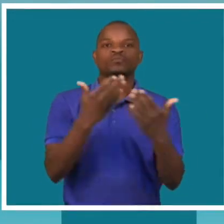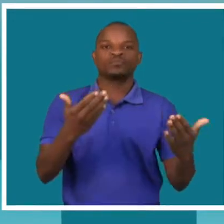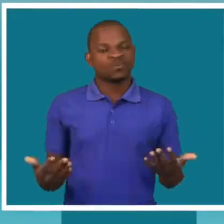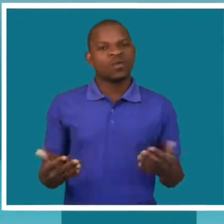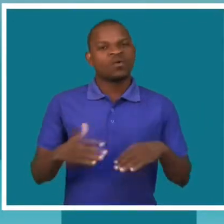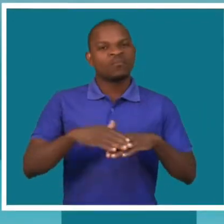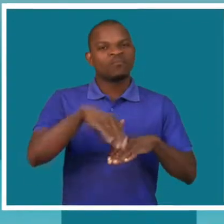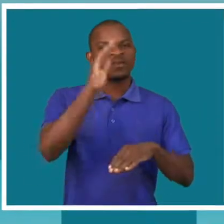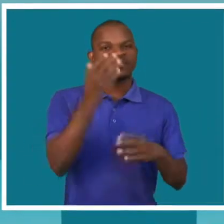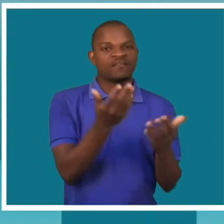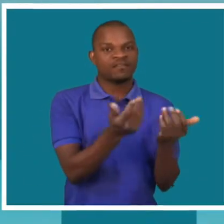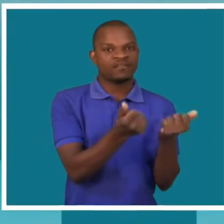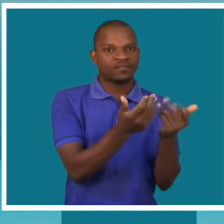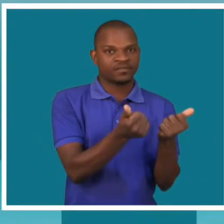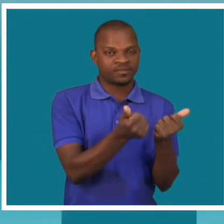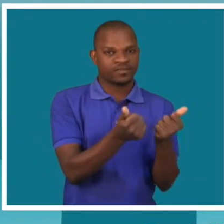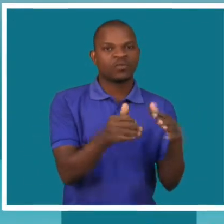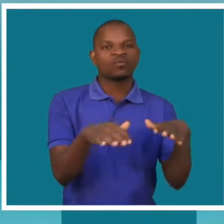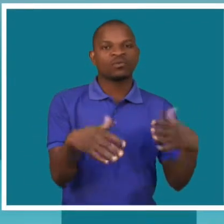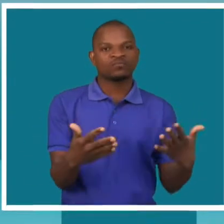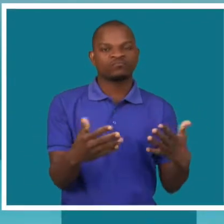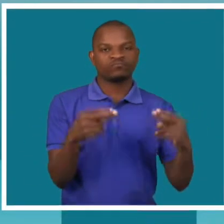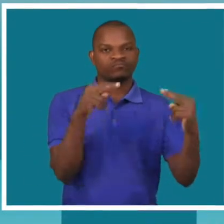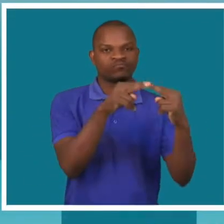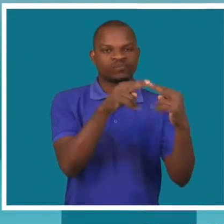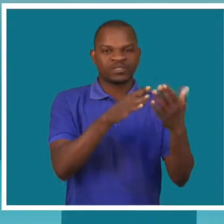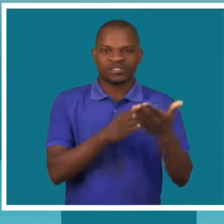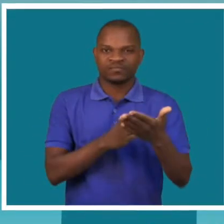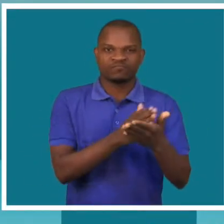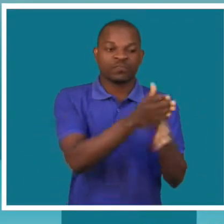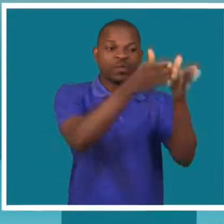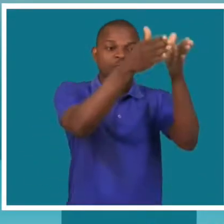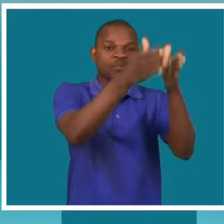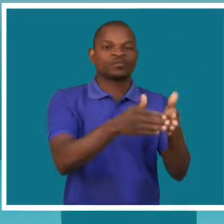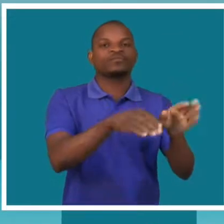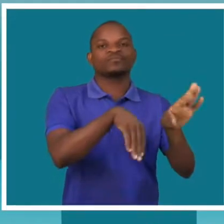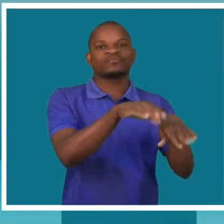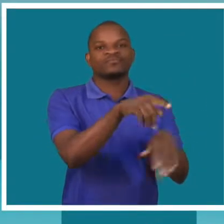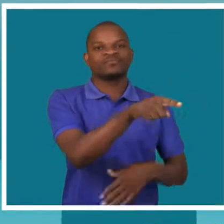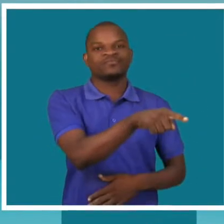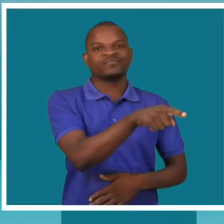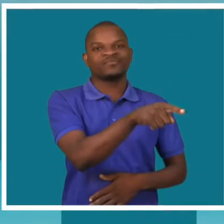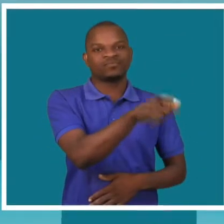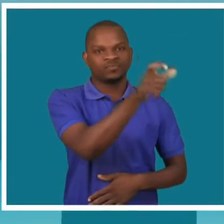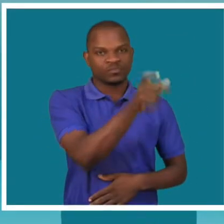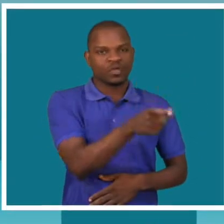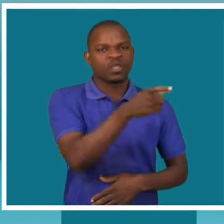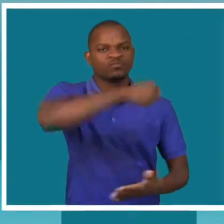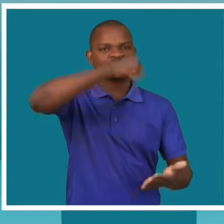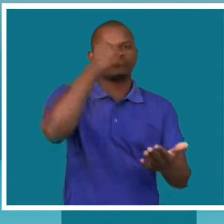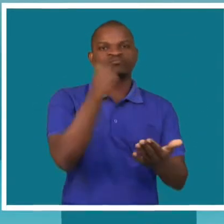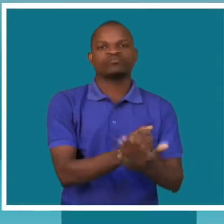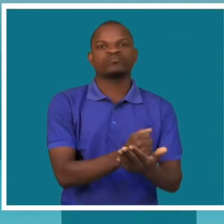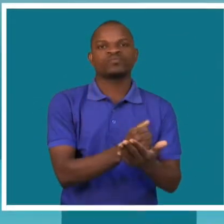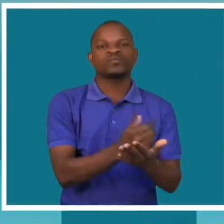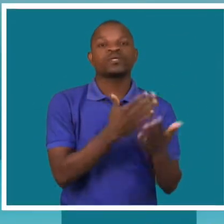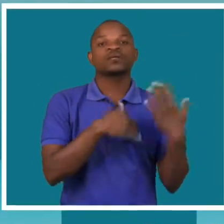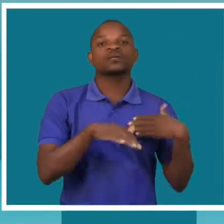O mais fácil é contactar diretamente o próprio jogador, ele decide